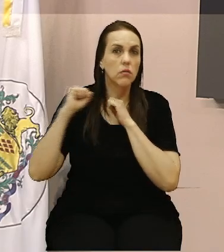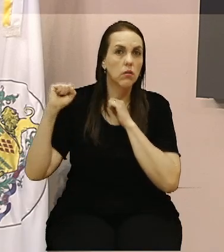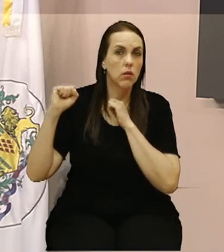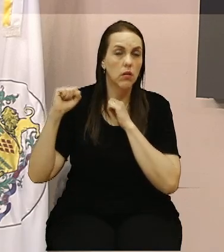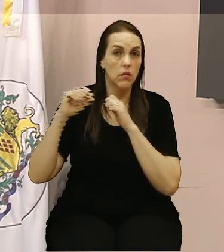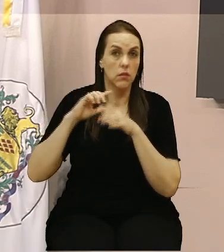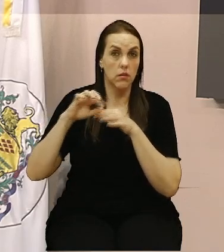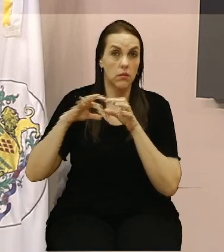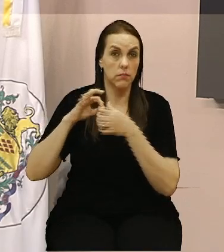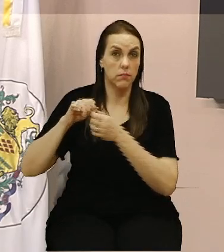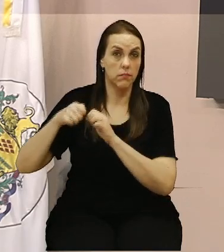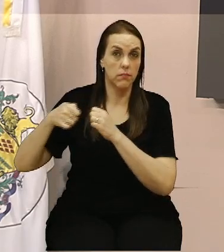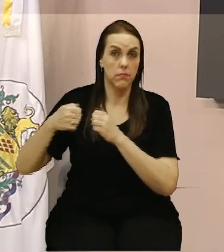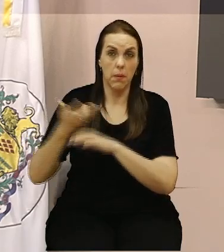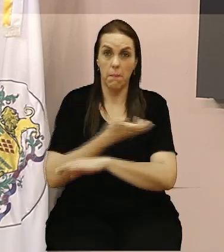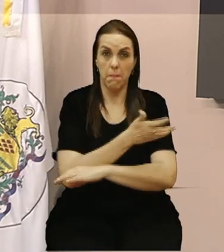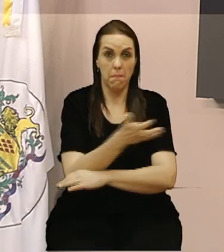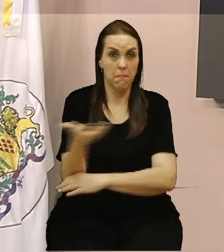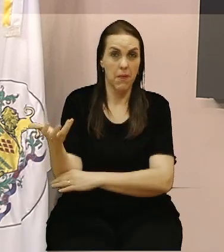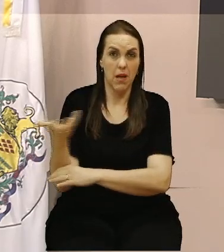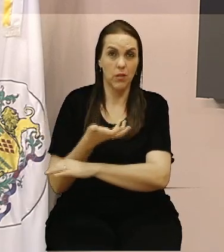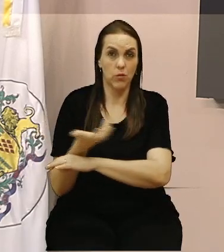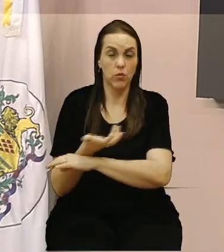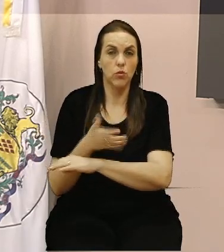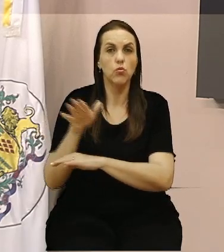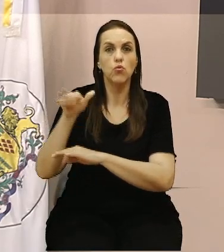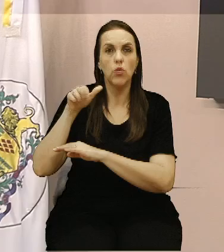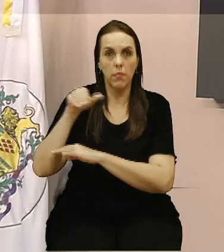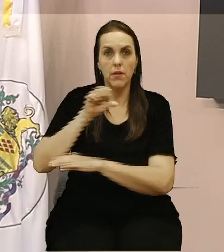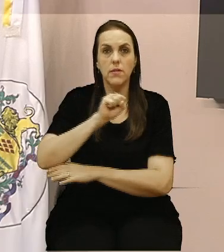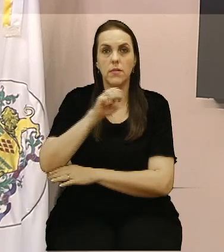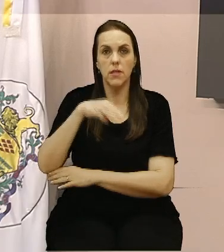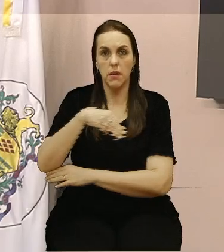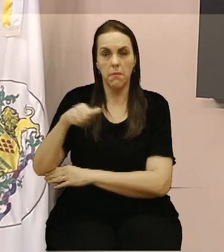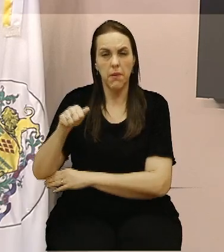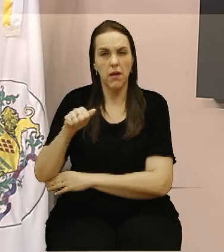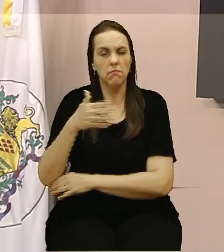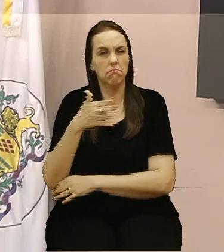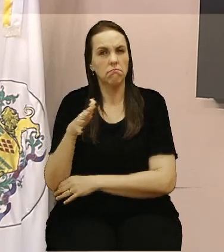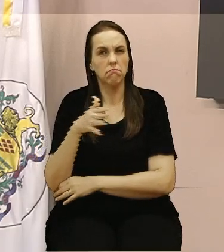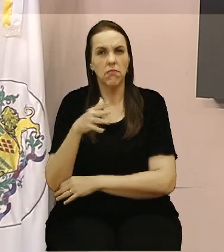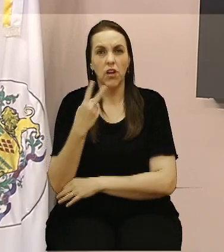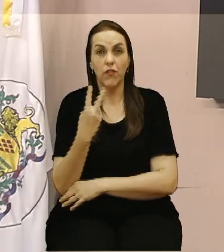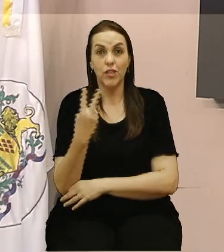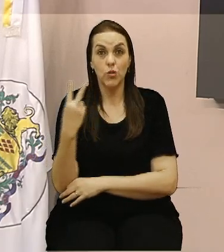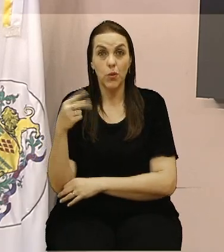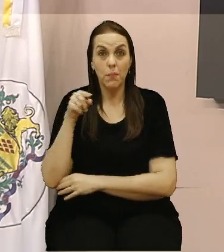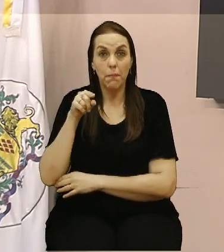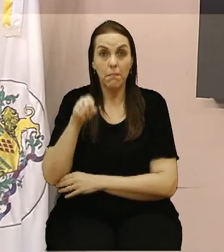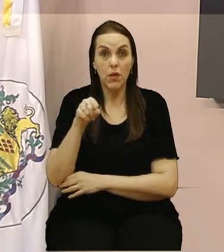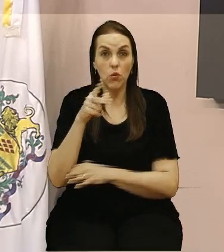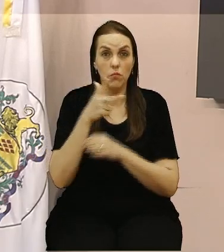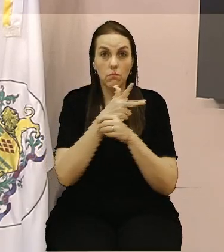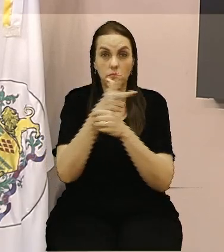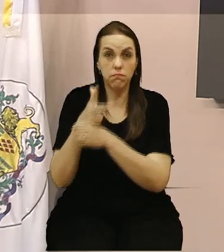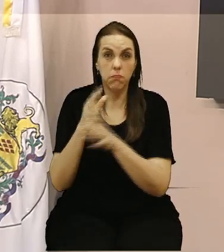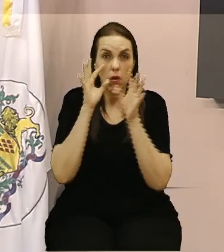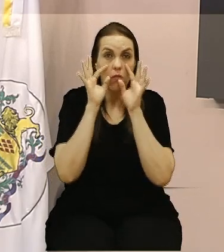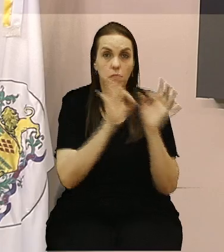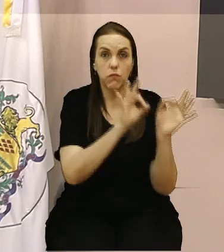amarrado no meio do mar. Foi chamada SEMA. Isso tem 22 mil visualizações,